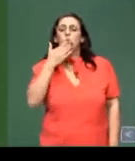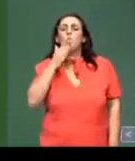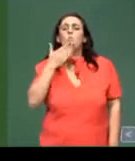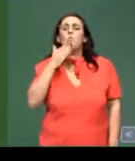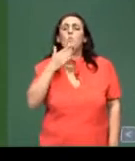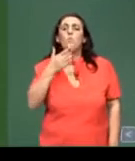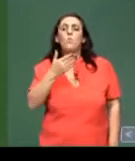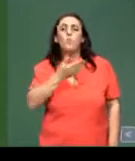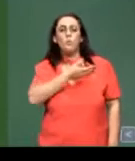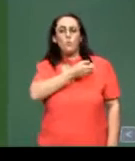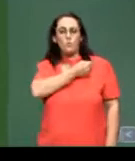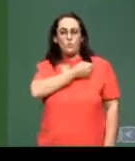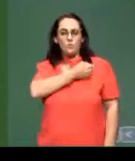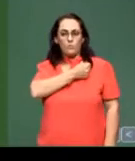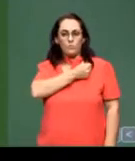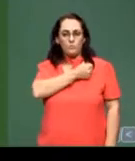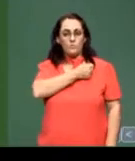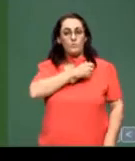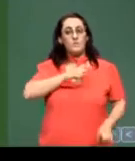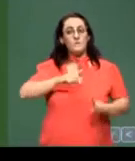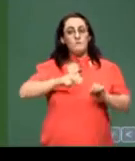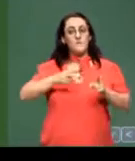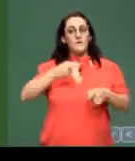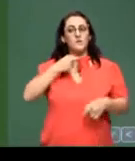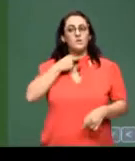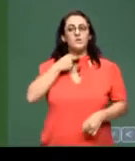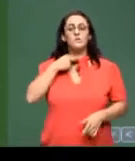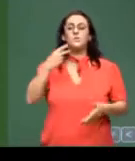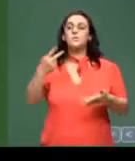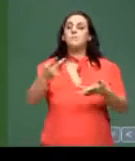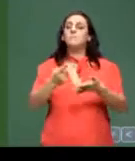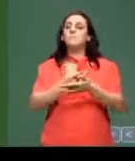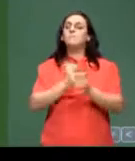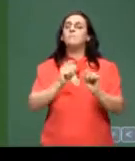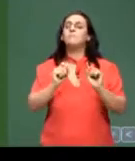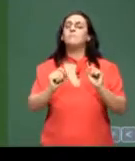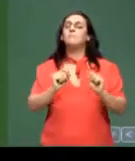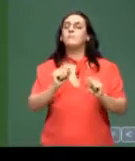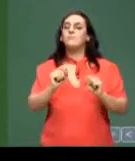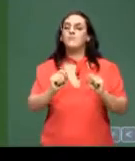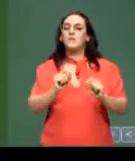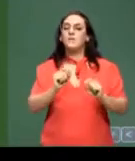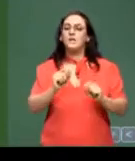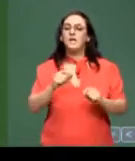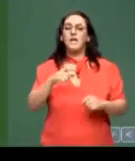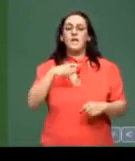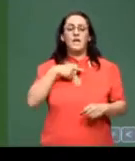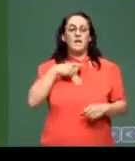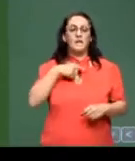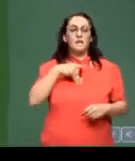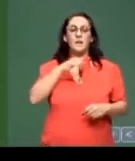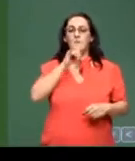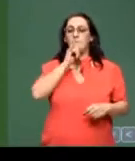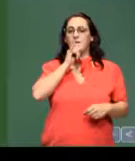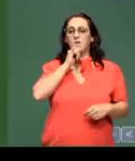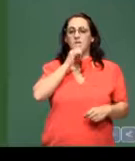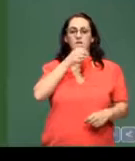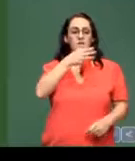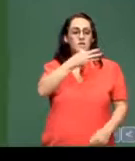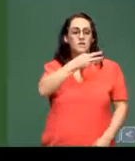não pode acontecer num sistema linear? Aparecer, por exemplo, alguém ao quadrado,